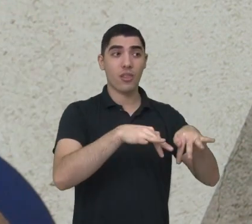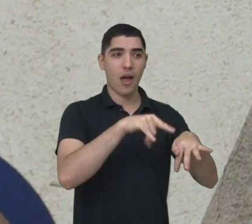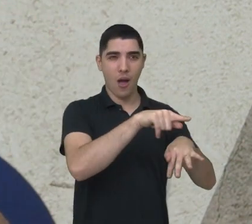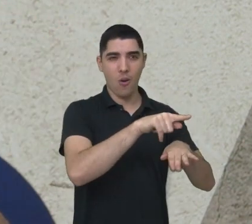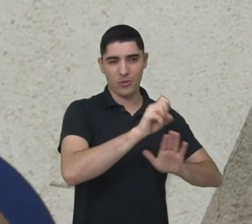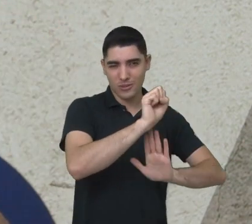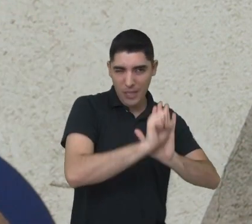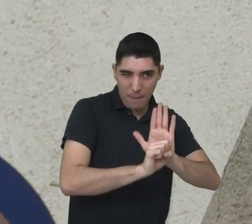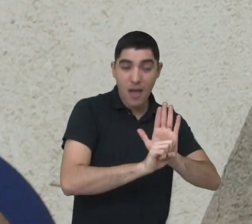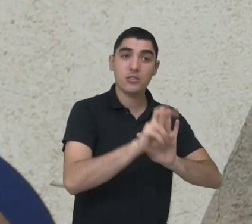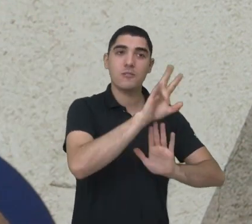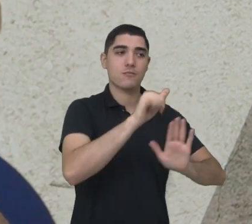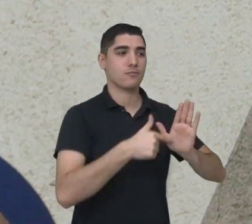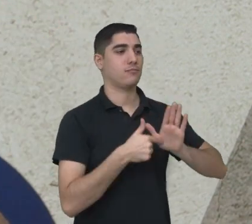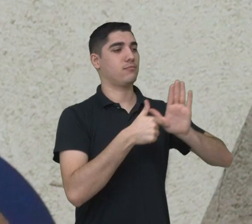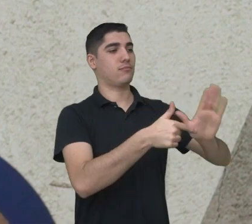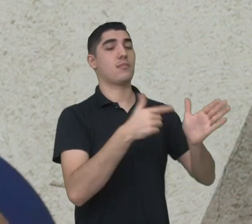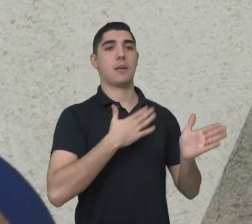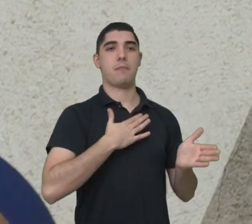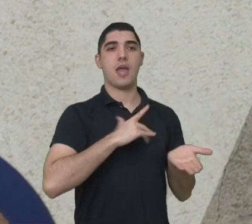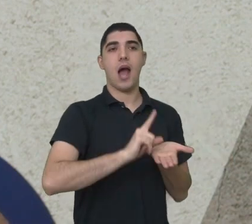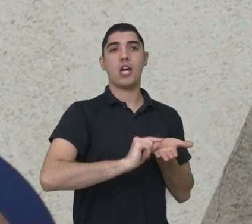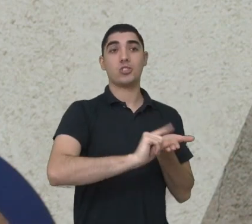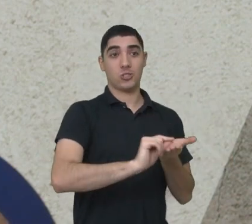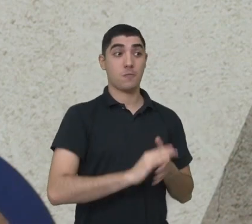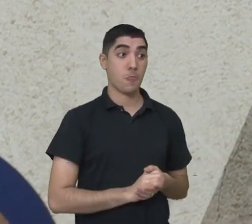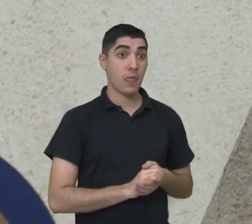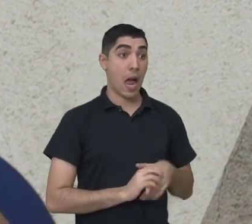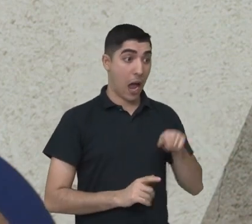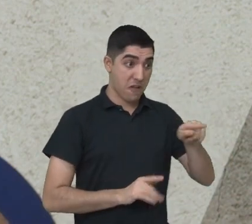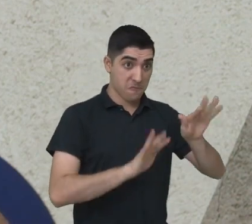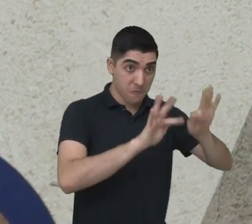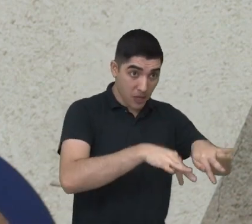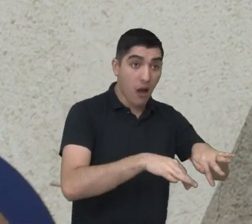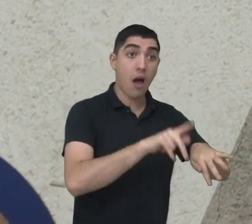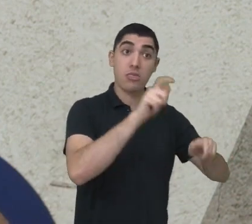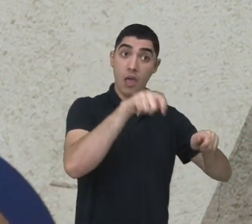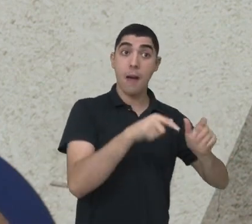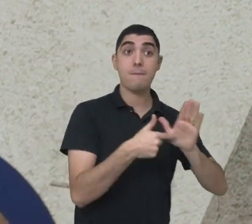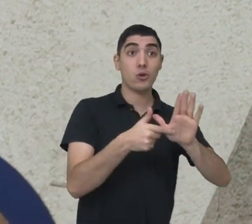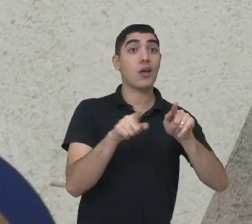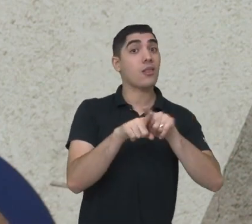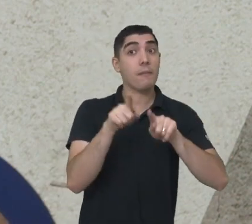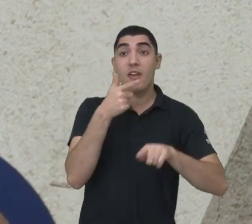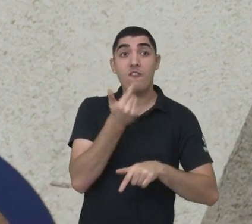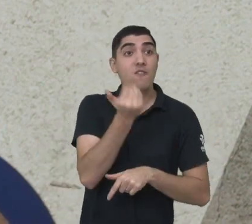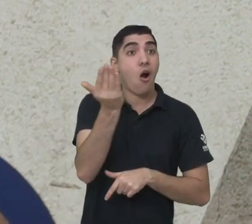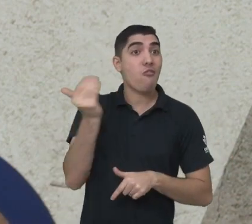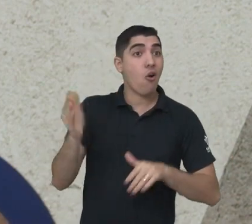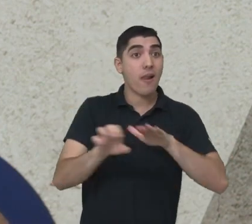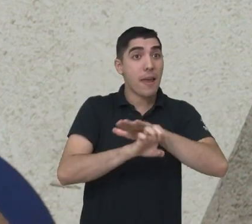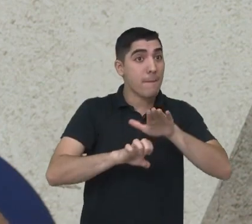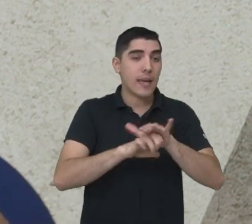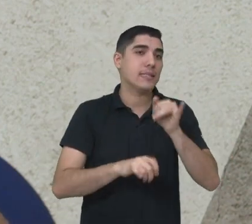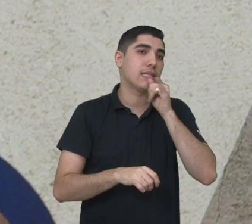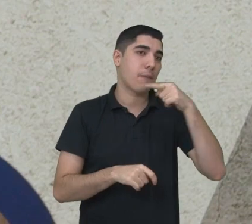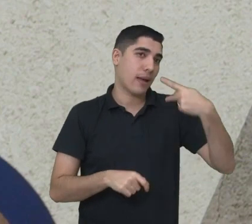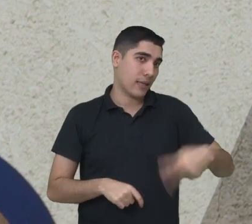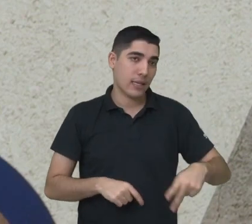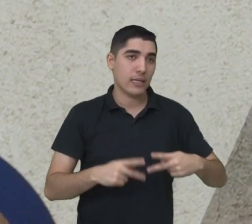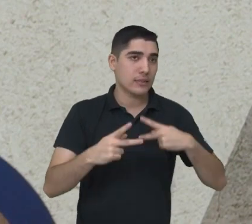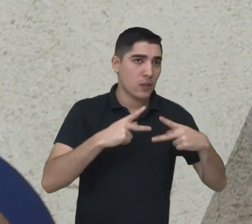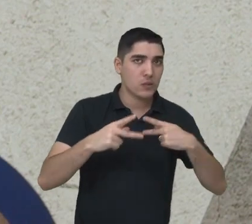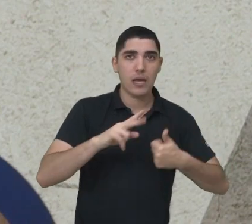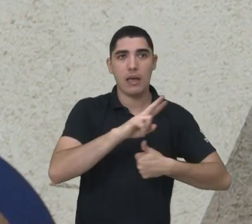e apresentar. E nós estamos buscando um projeto agora para apresentar para as empresas, fazendo parcerias aí, né, com São José